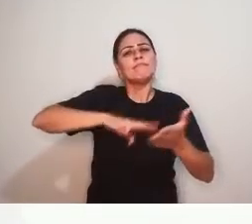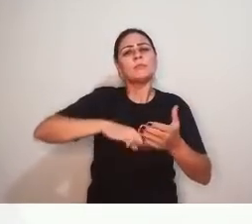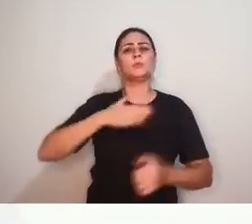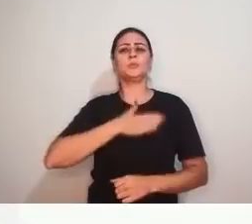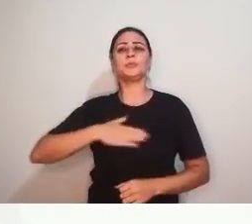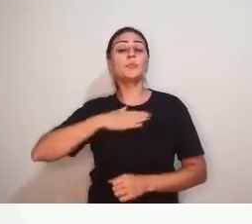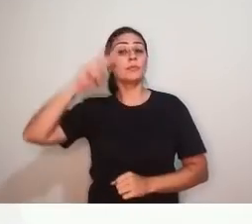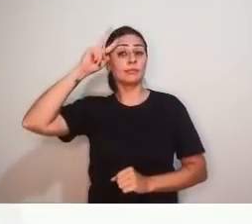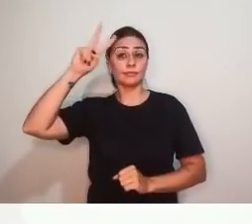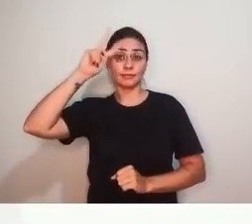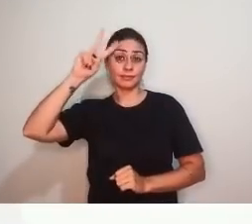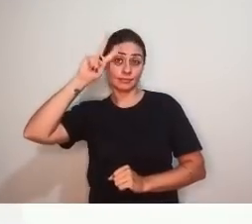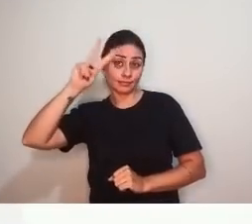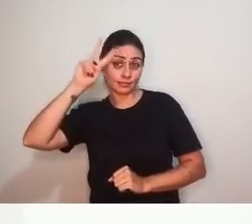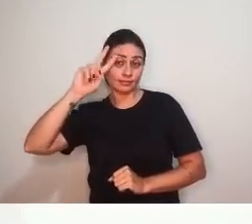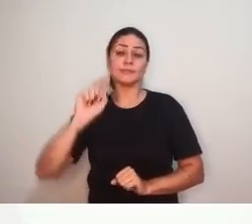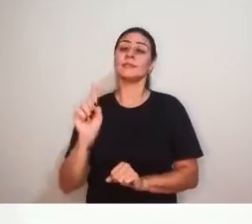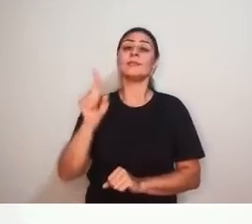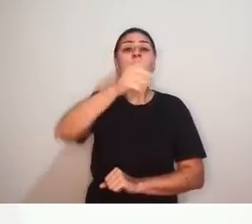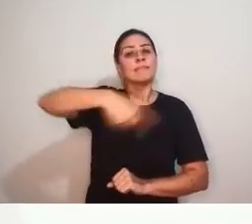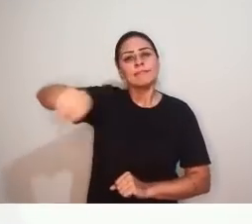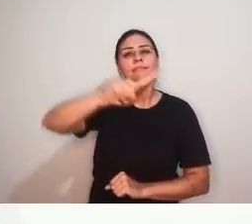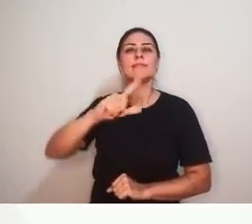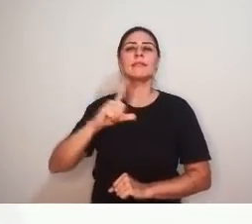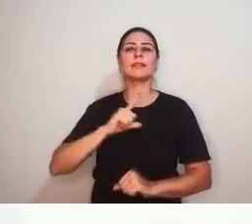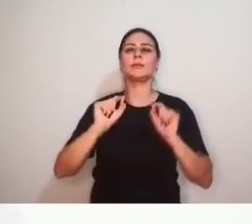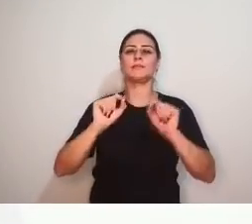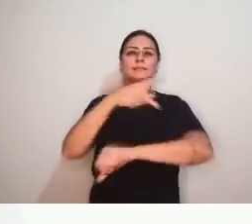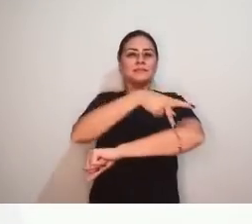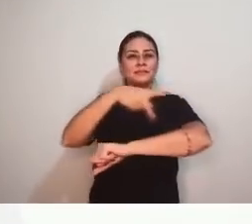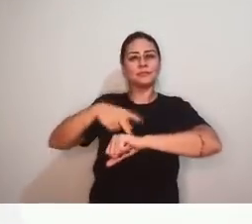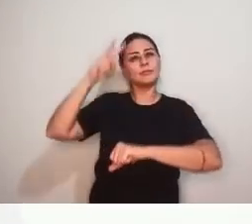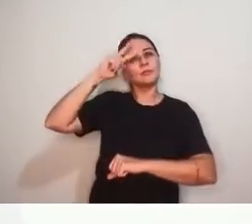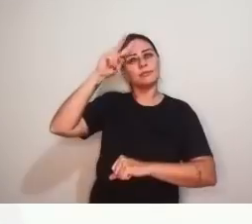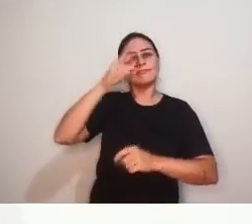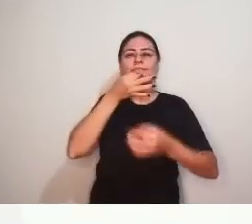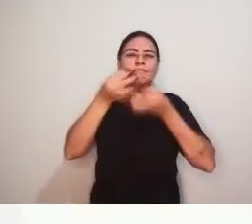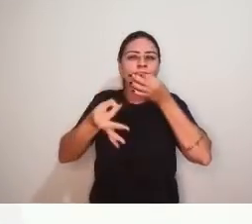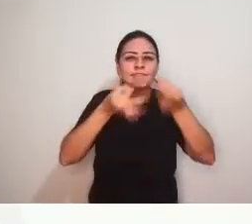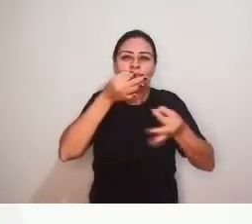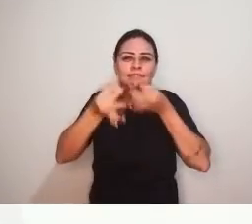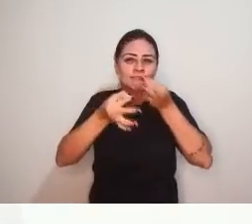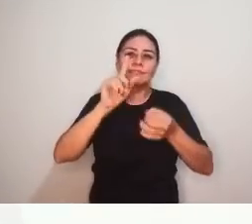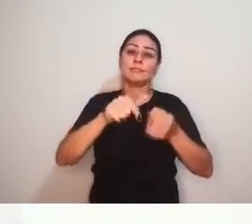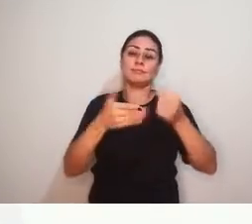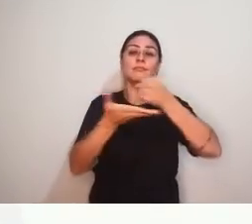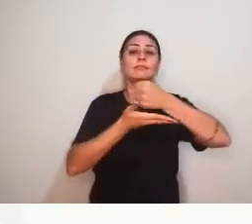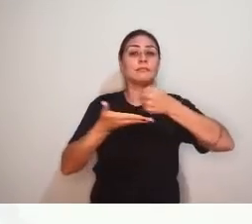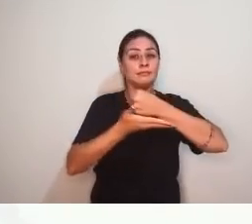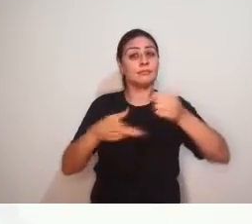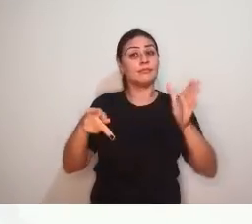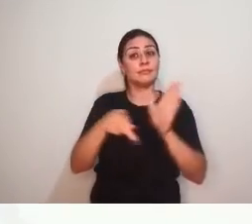Num componente metodológico, o que eu quero lembrar? Vocês têm a pedagogia histórico-crítica como pano